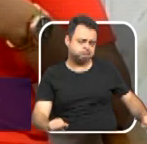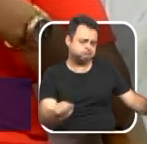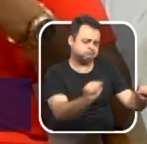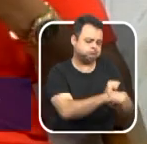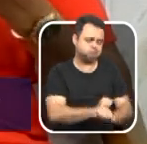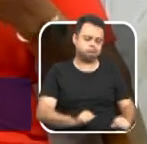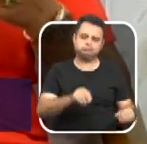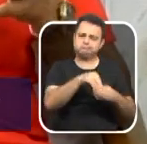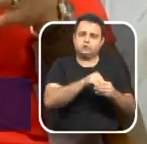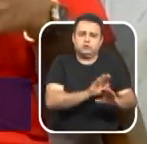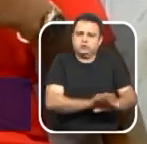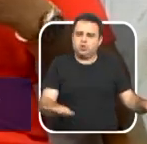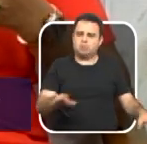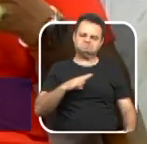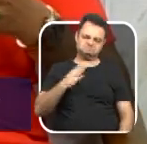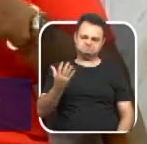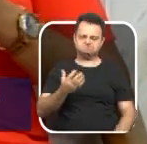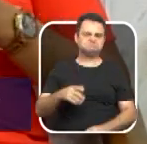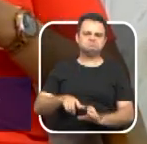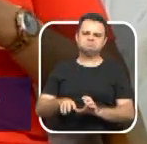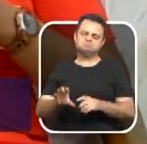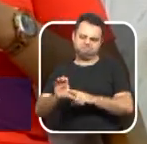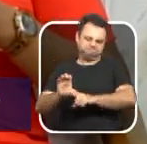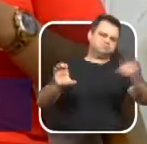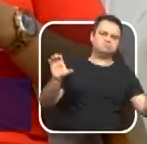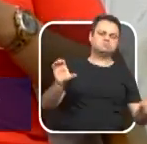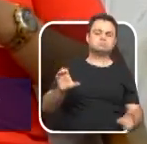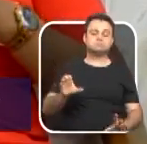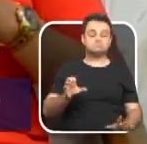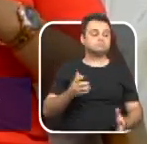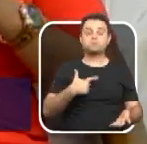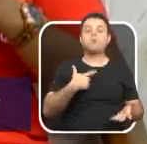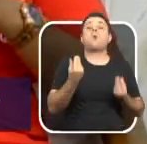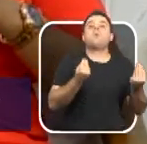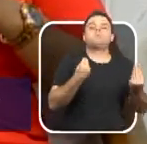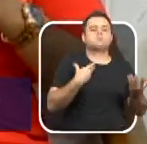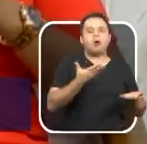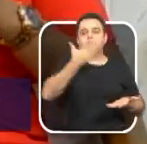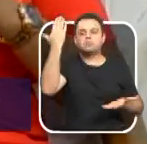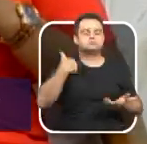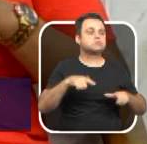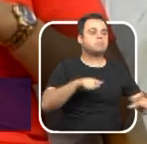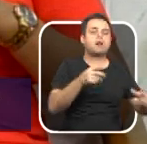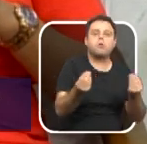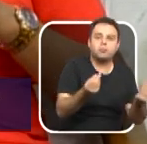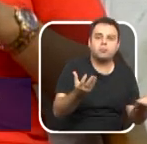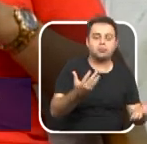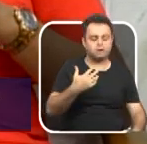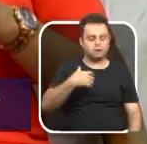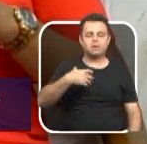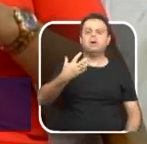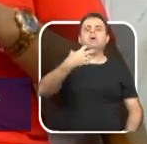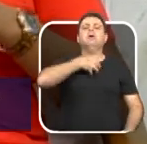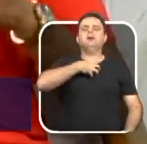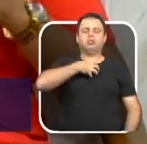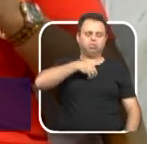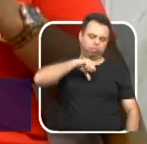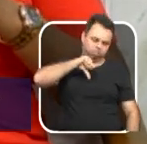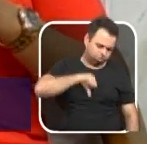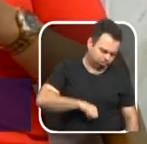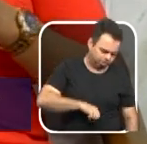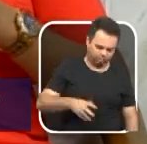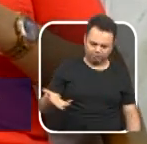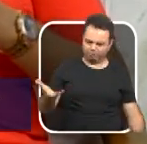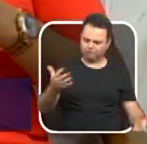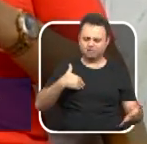é de que uma mulher incapaz, não sabe fazer nada. E hoje em dia, nós temos que dar essa condição à mulher, porque nós somos